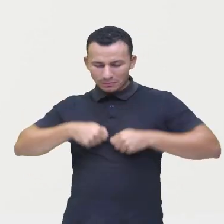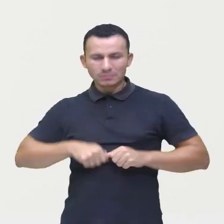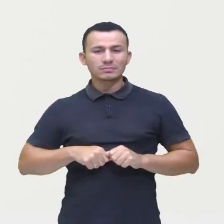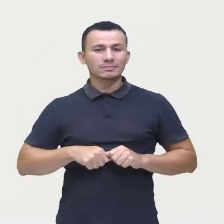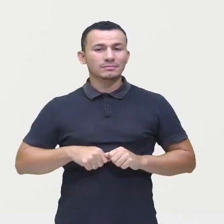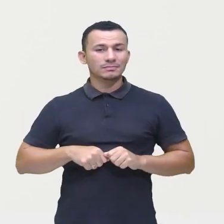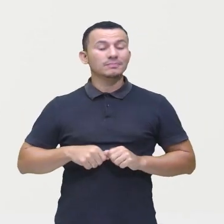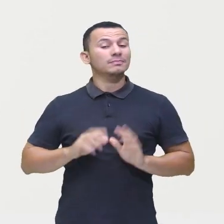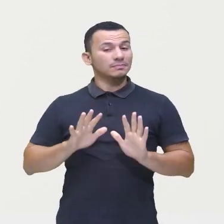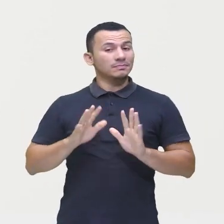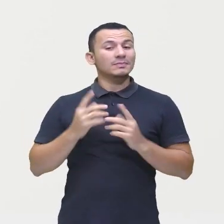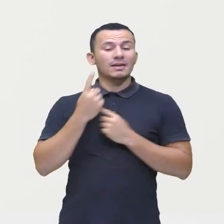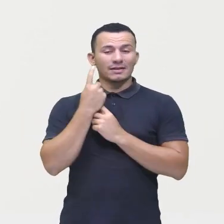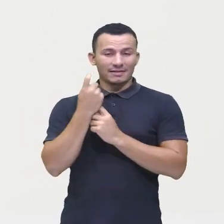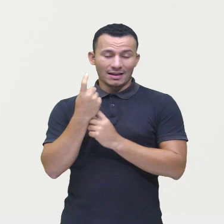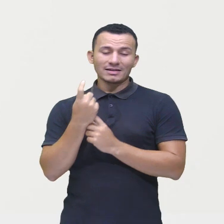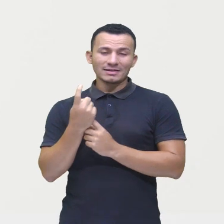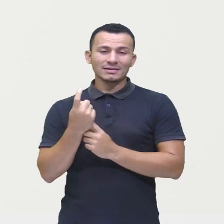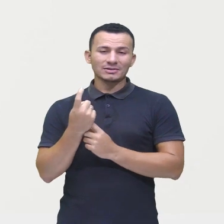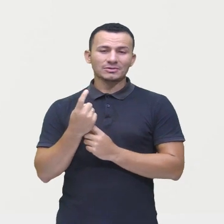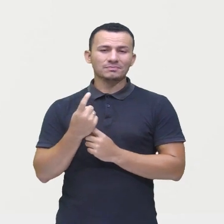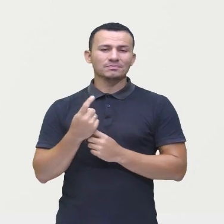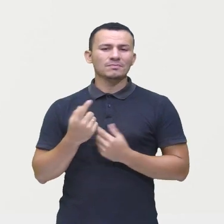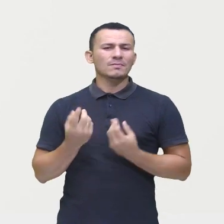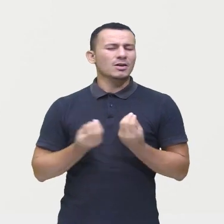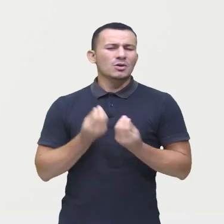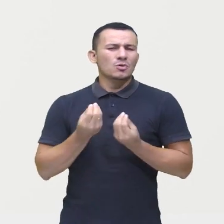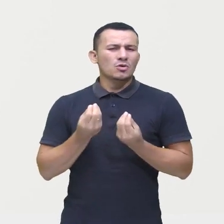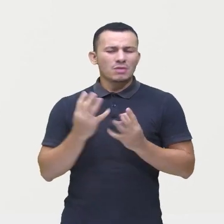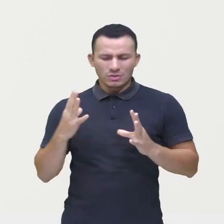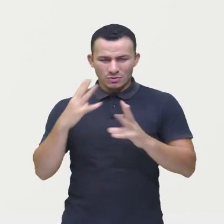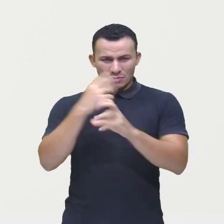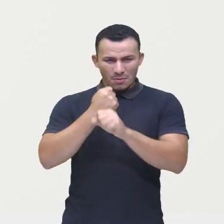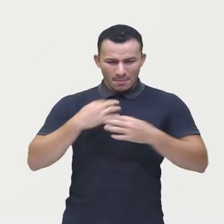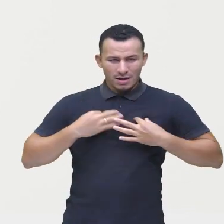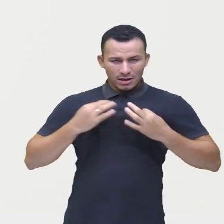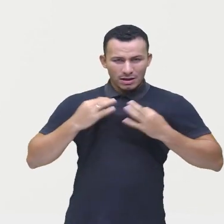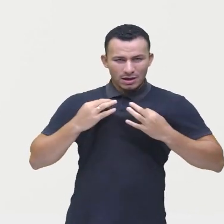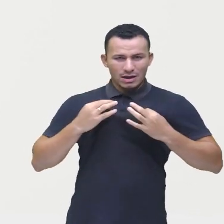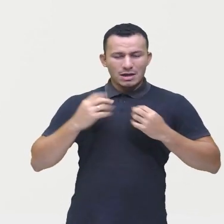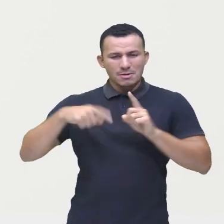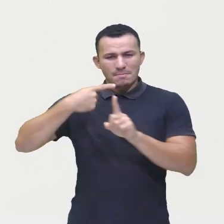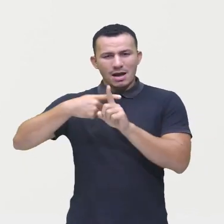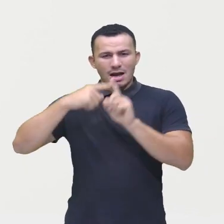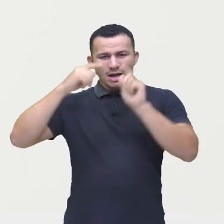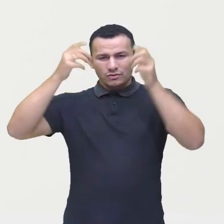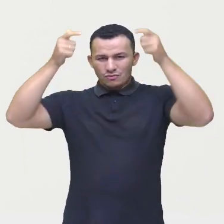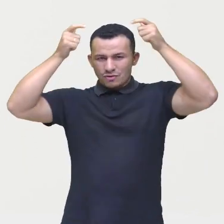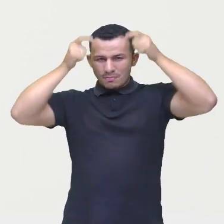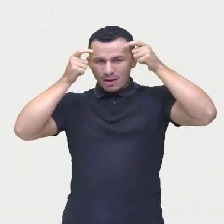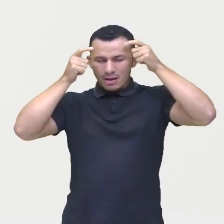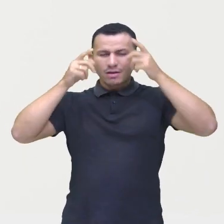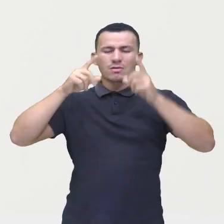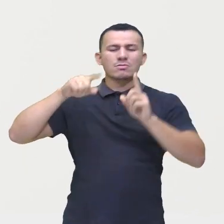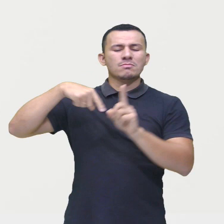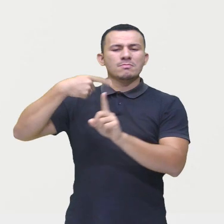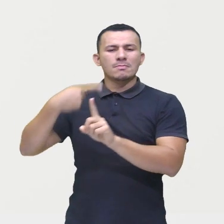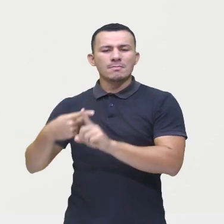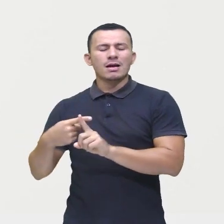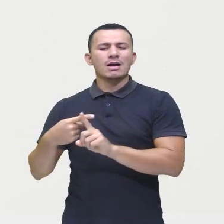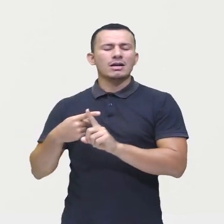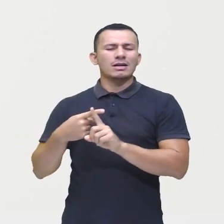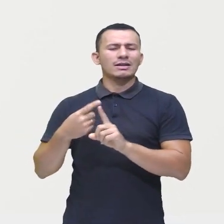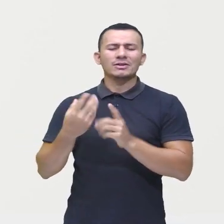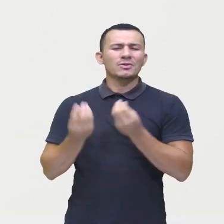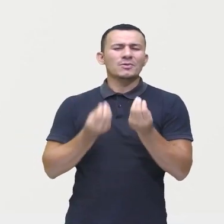bem interessante. Professor, o que eu vou fazer? Eu vou somar essas roupas com esses chapéus aqui? Eu vou pegar... O que eu